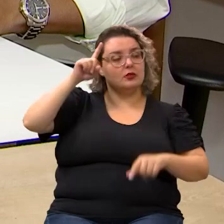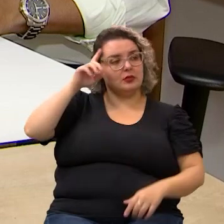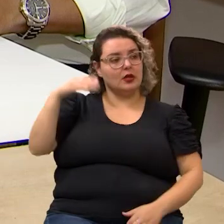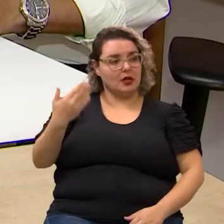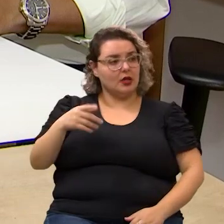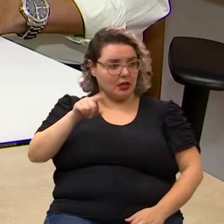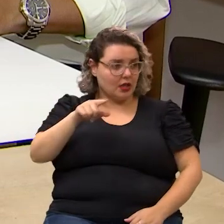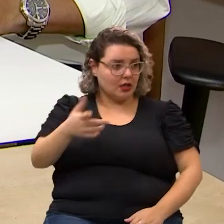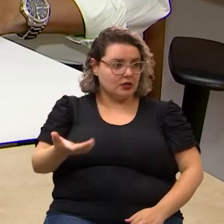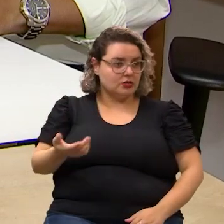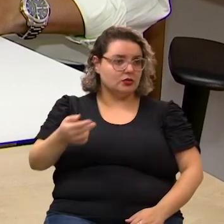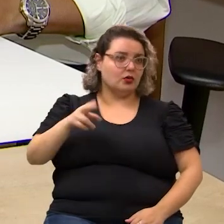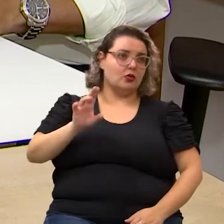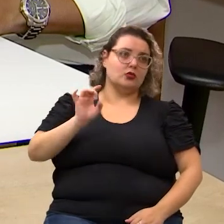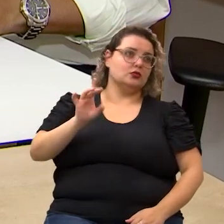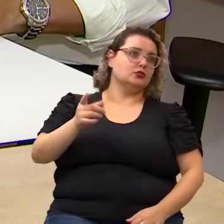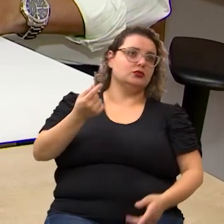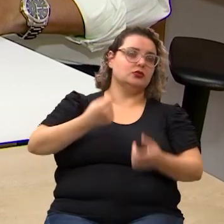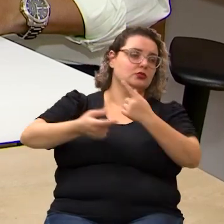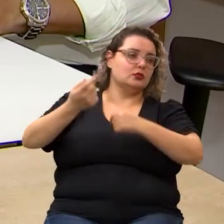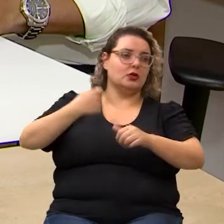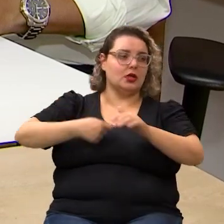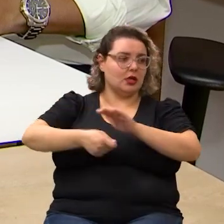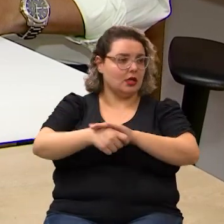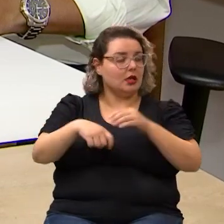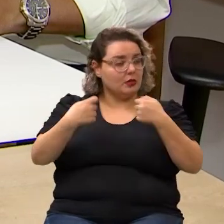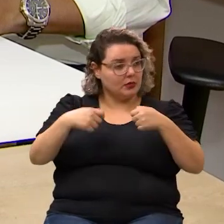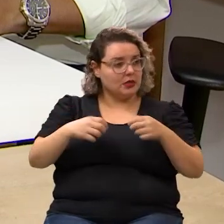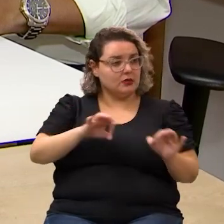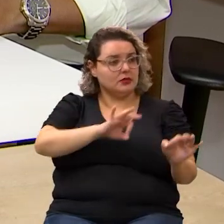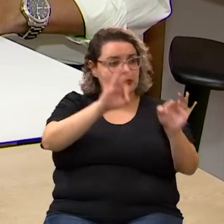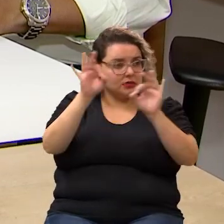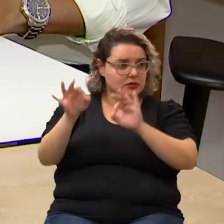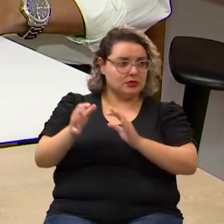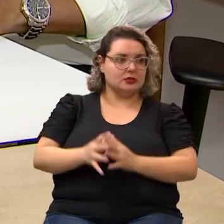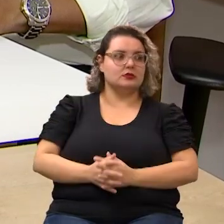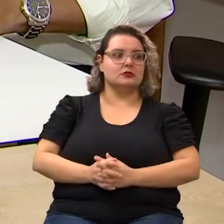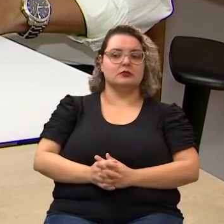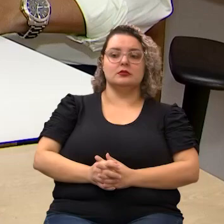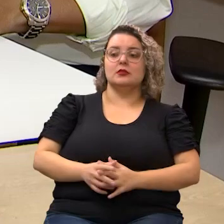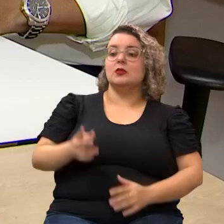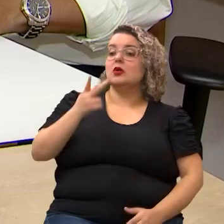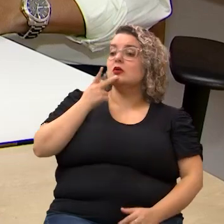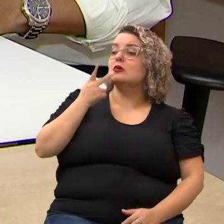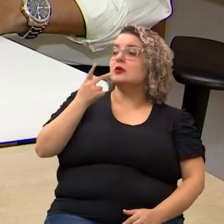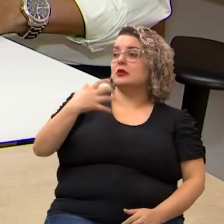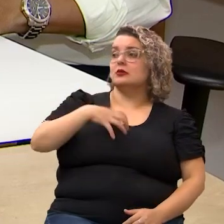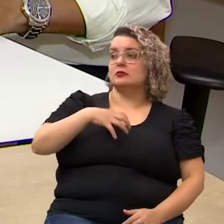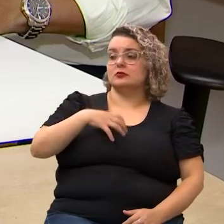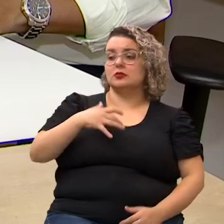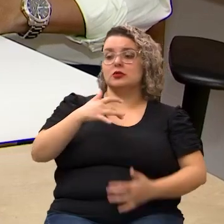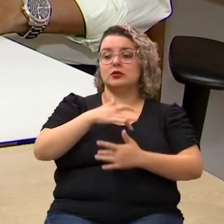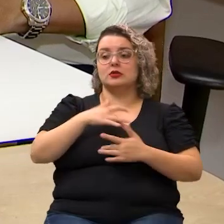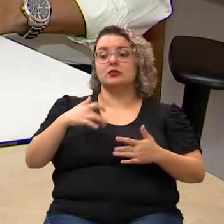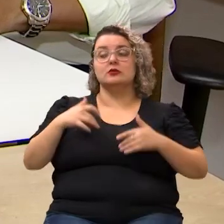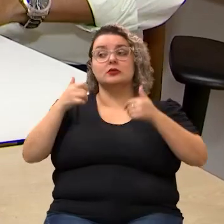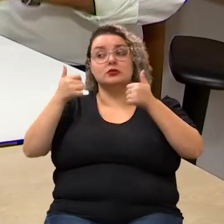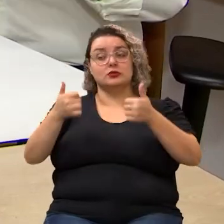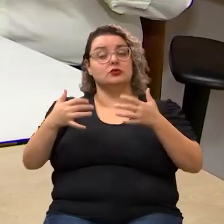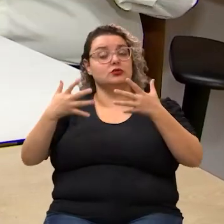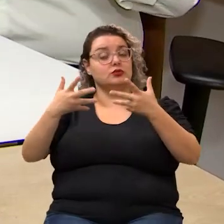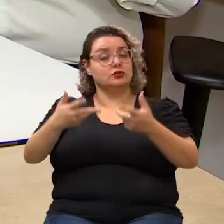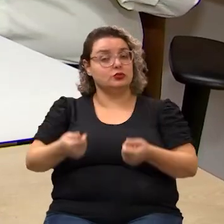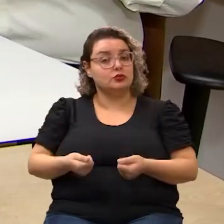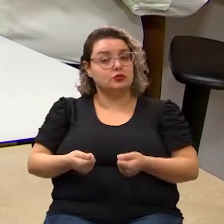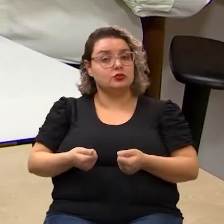os dias, ou só quem é investidor mesmo que deve fazer esse acompanhamento? Eu falo que existe uma maneira saudável, né? Tudo